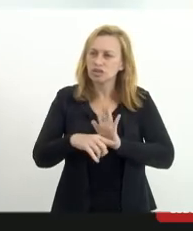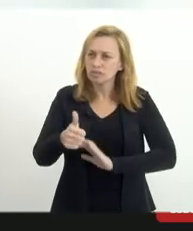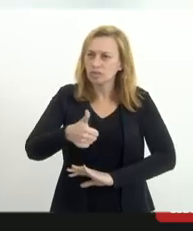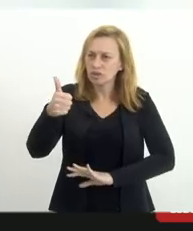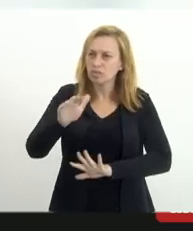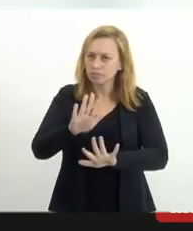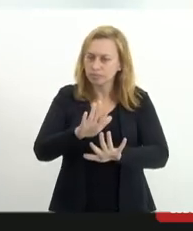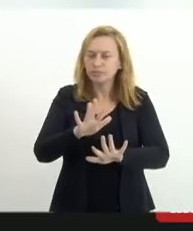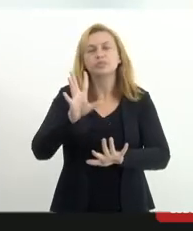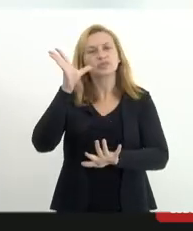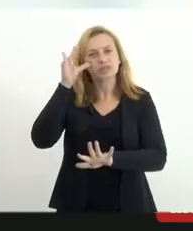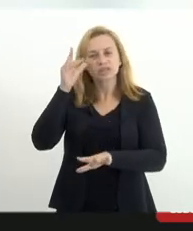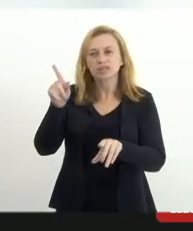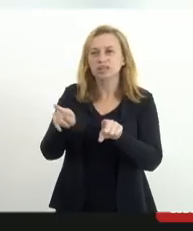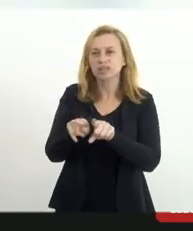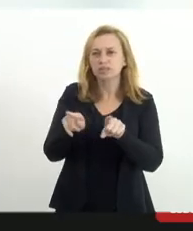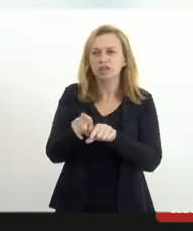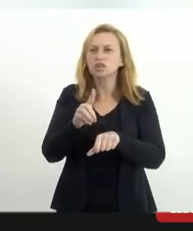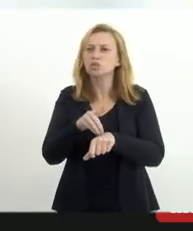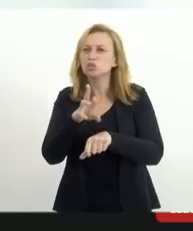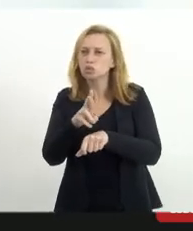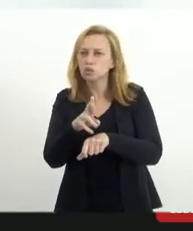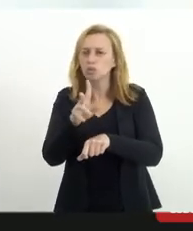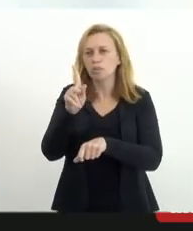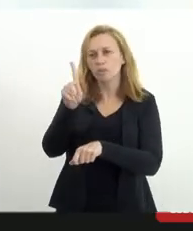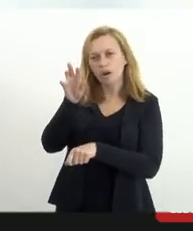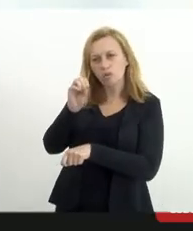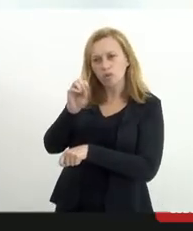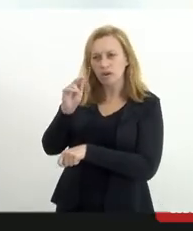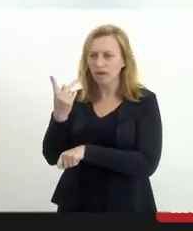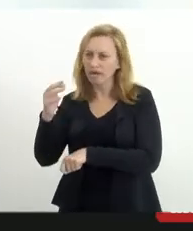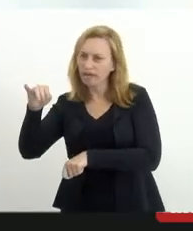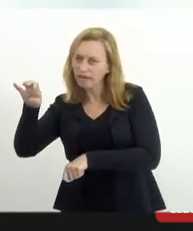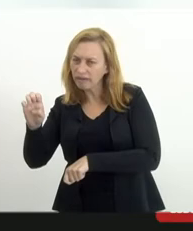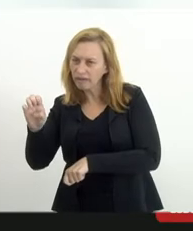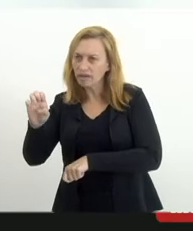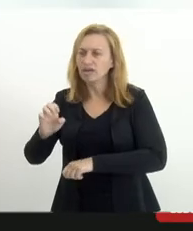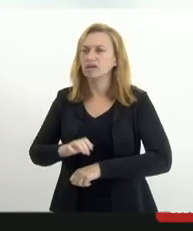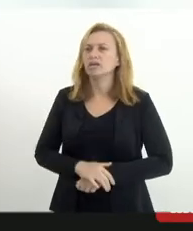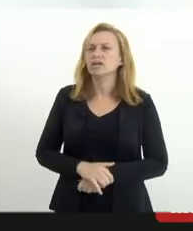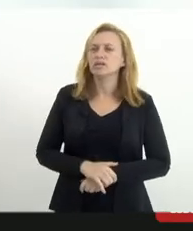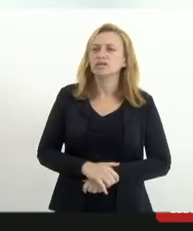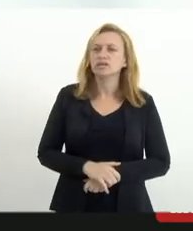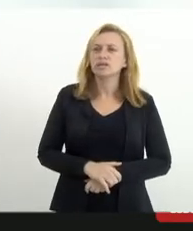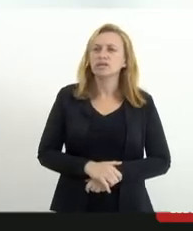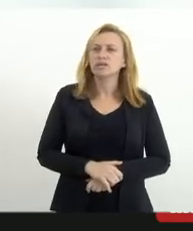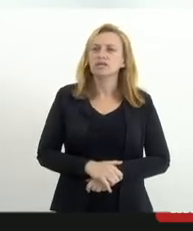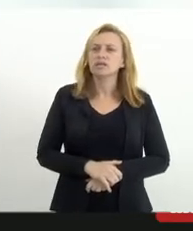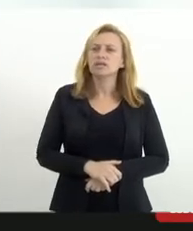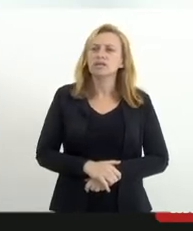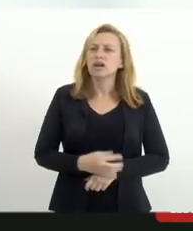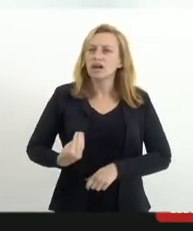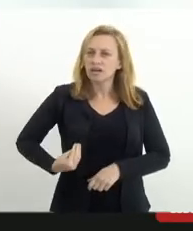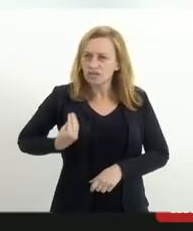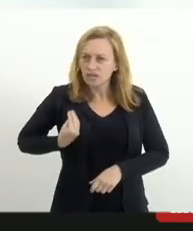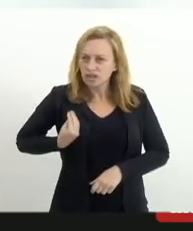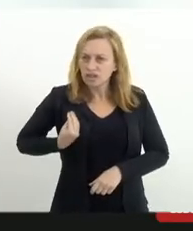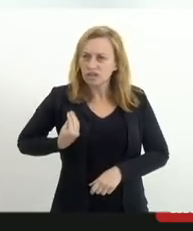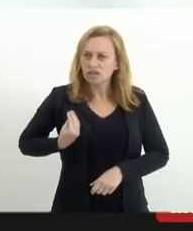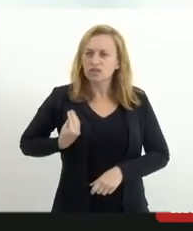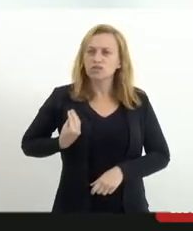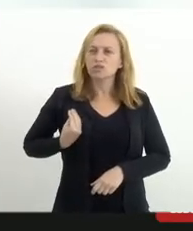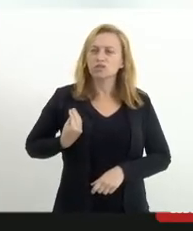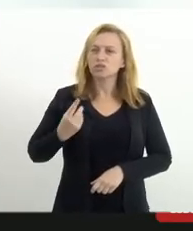E seria interessante, doutor Paulo Henrique, a presença de